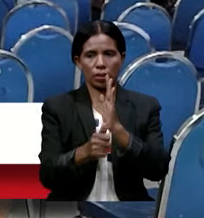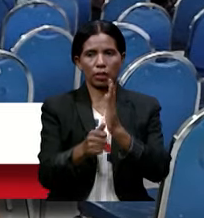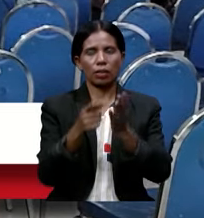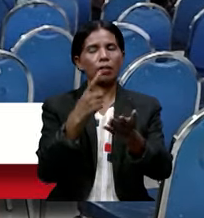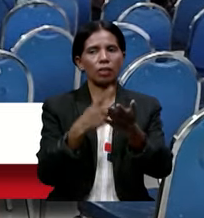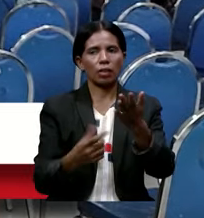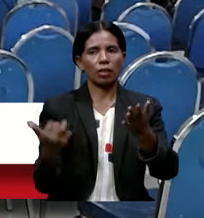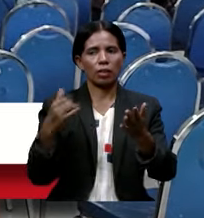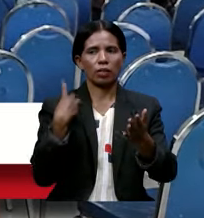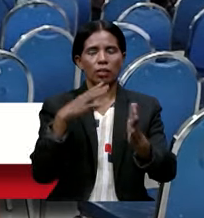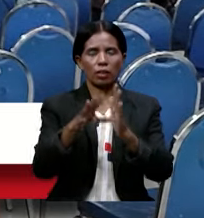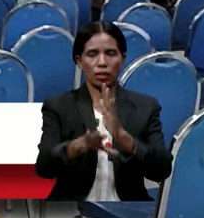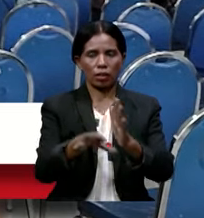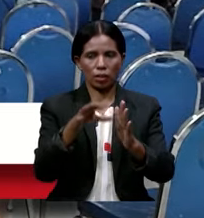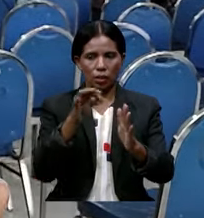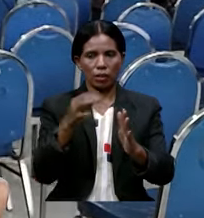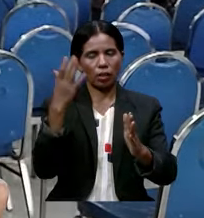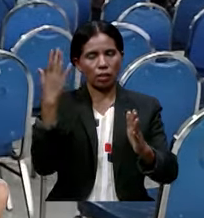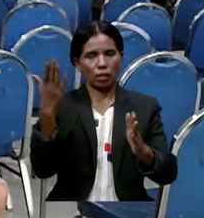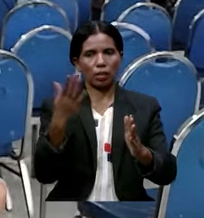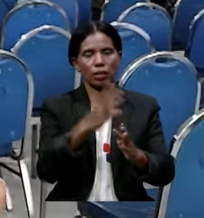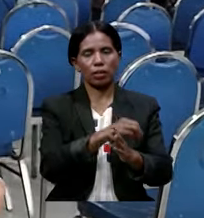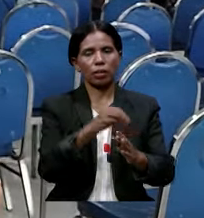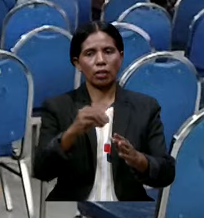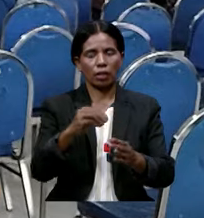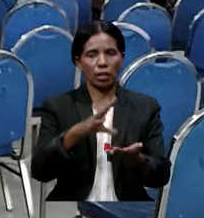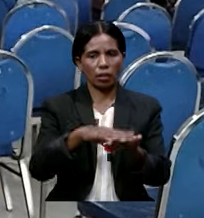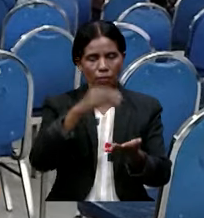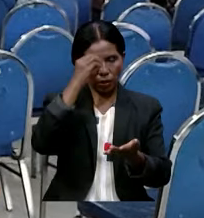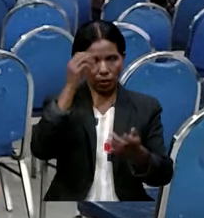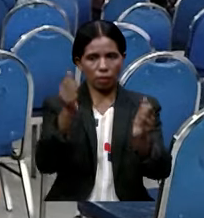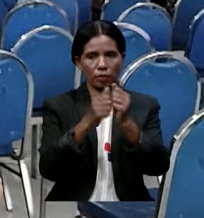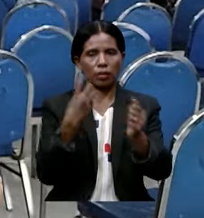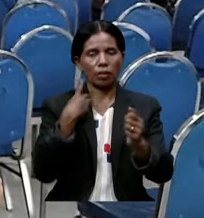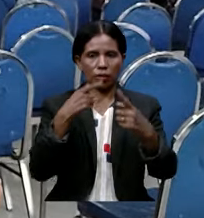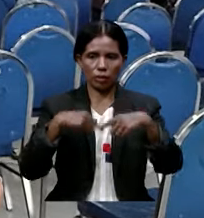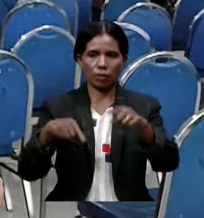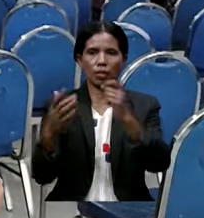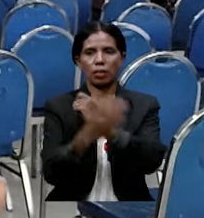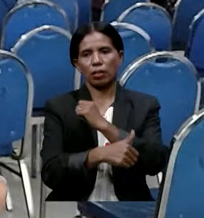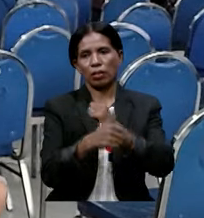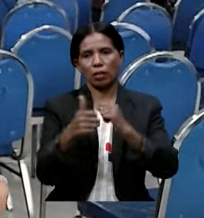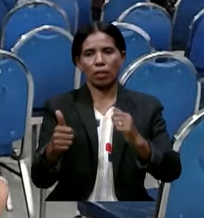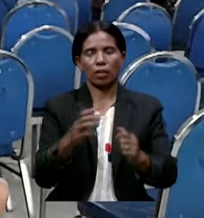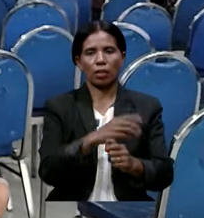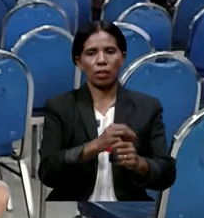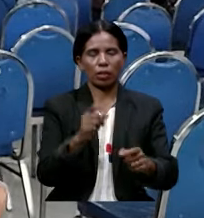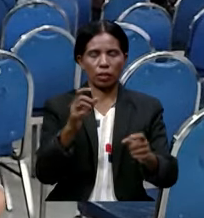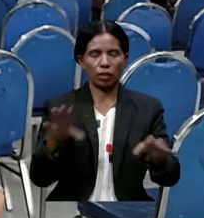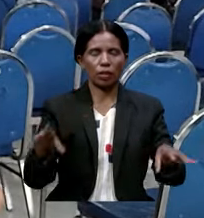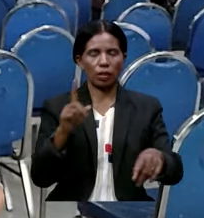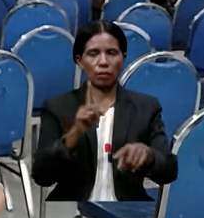be itahetan iha mundo akademiku nian ita sai baliur kazang atau labele